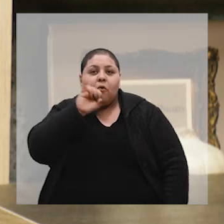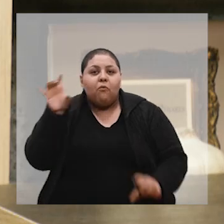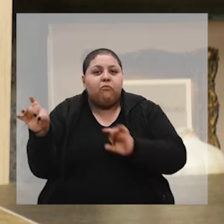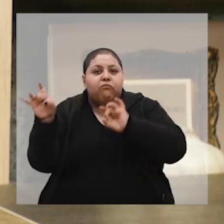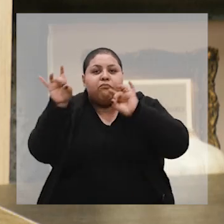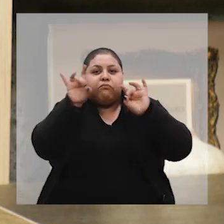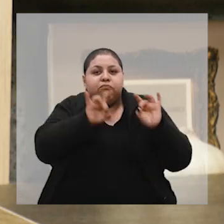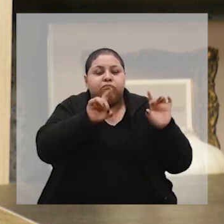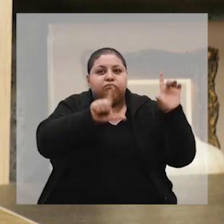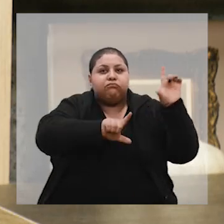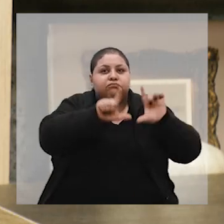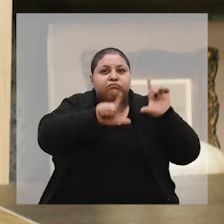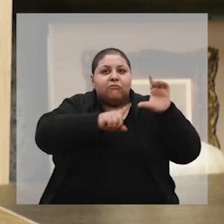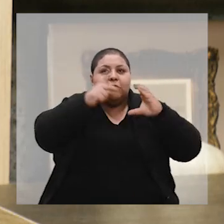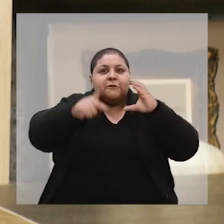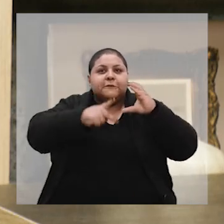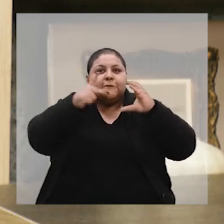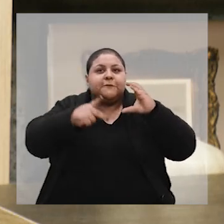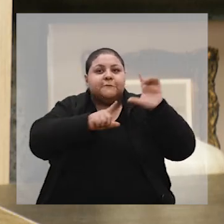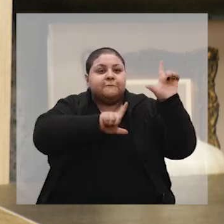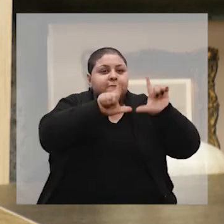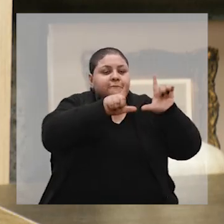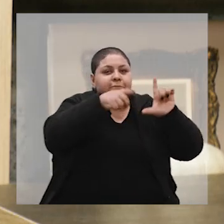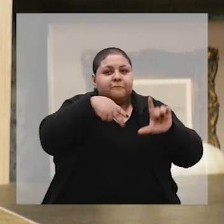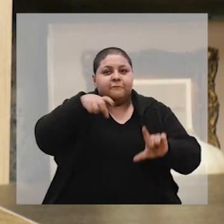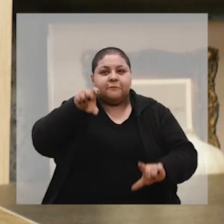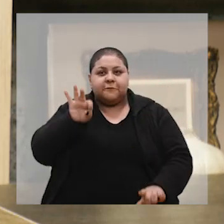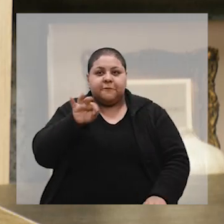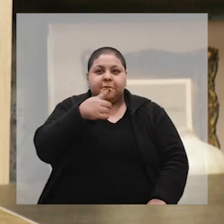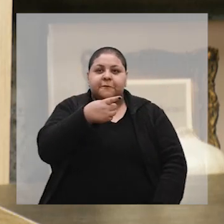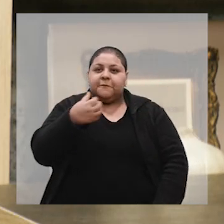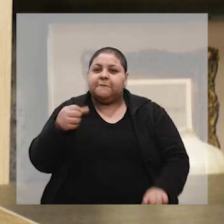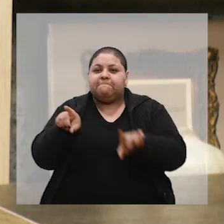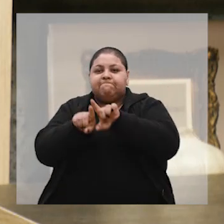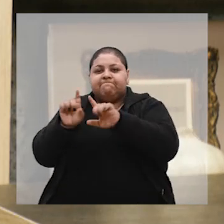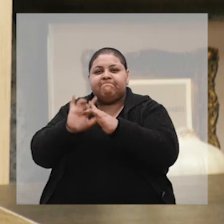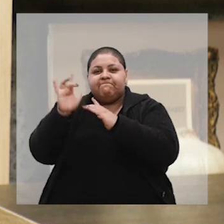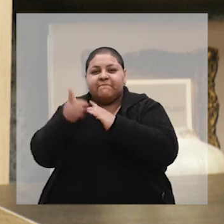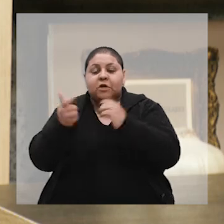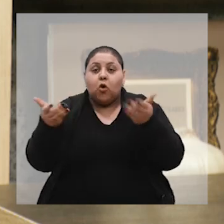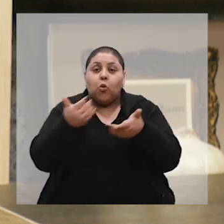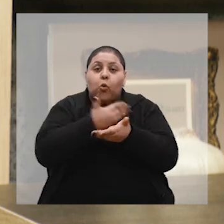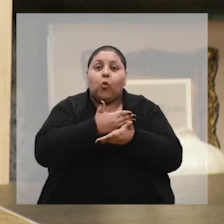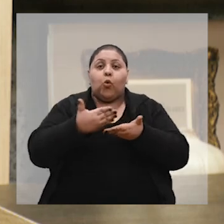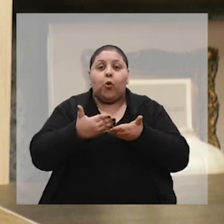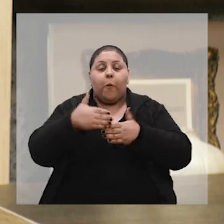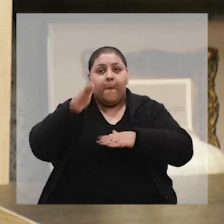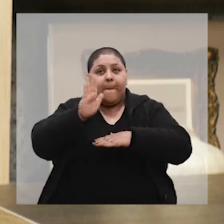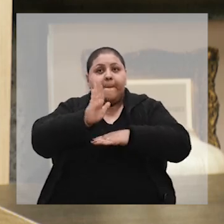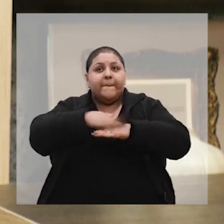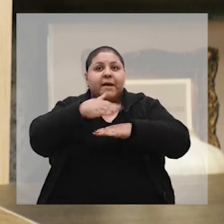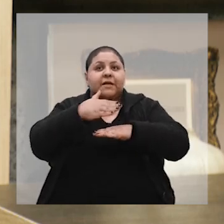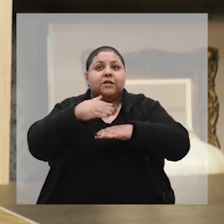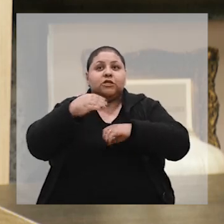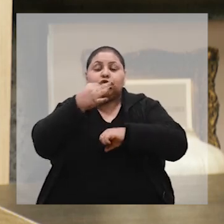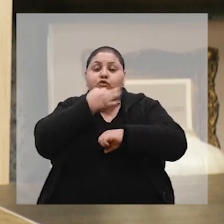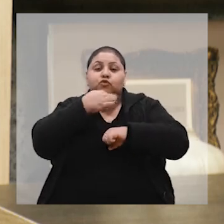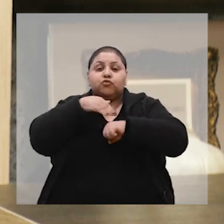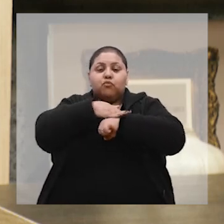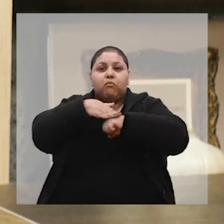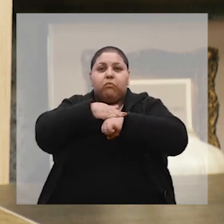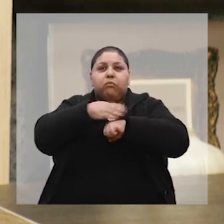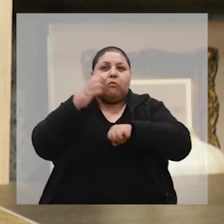Olá, você que está acompanhando a TV Câmara Caxias, o canal 16 da NET, também as nossas redes sociais. Está iniciando mais um Caxias Conversa,